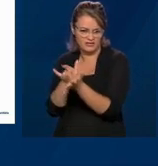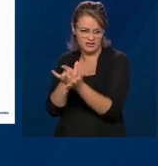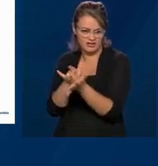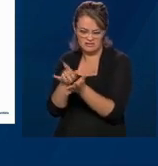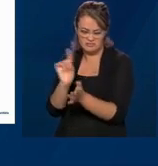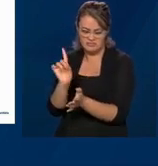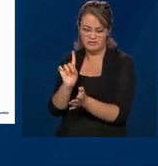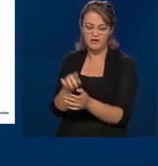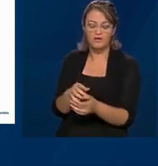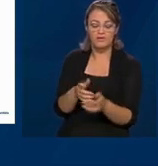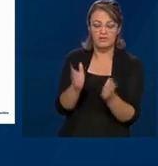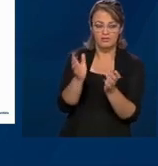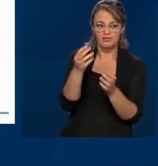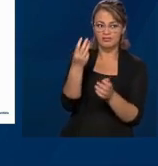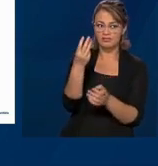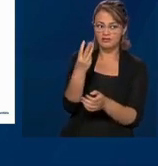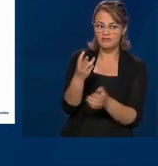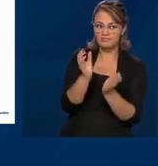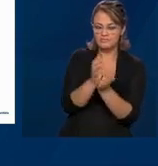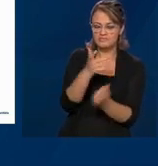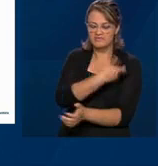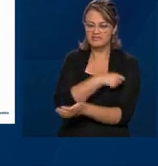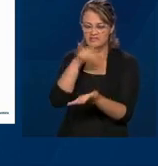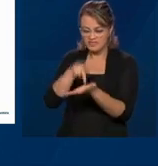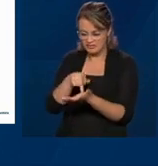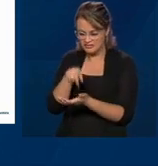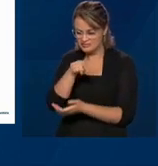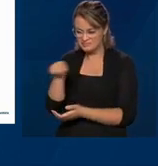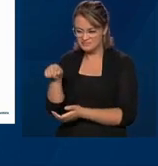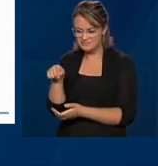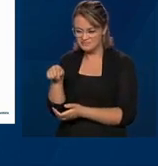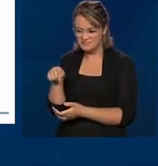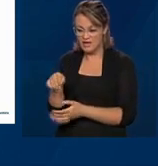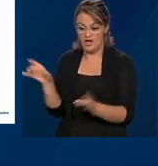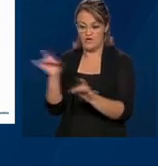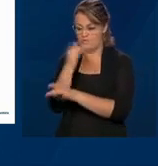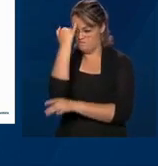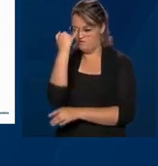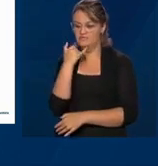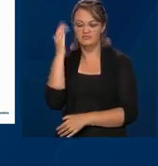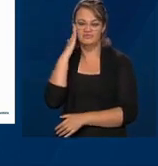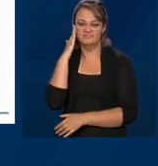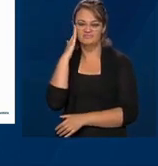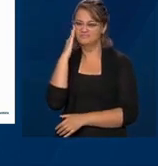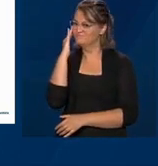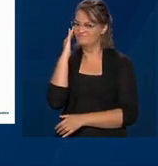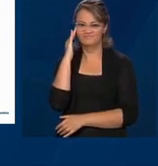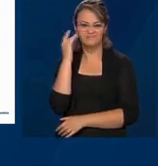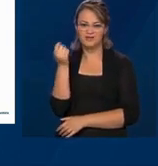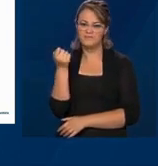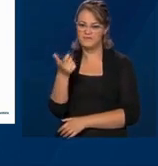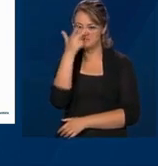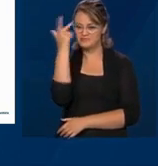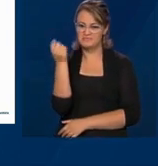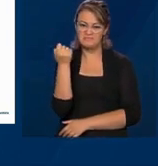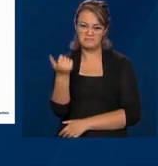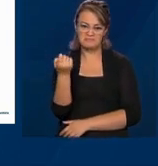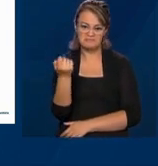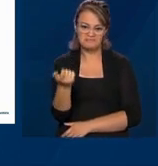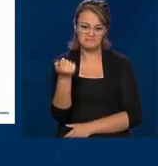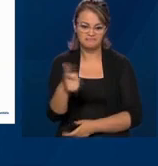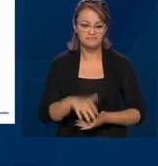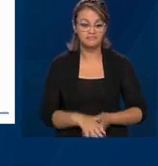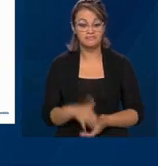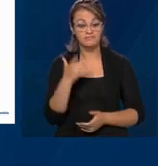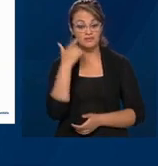vacinal, não permitem conclusões mais robustas. E nós temos o fenômeno que é a imunossenescência,